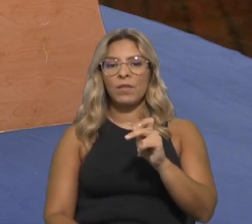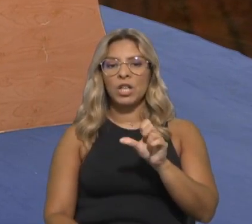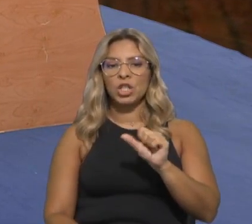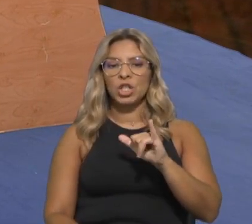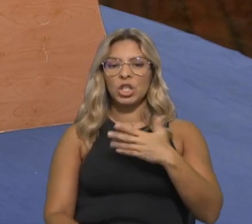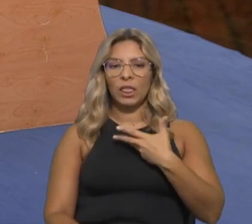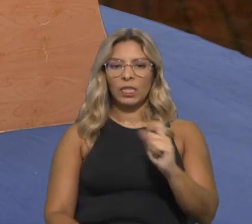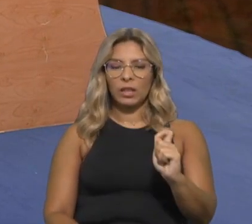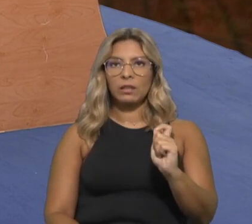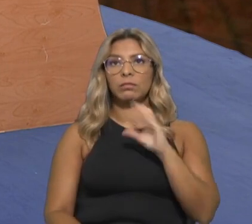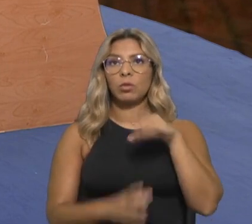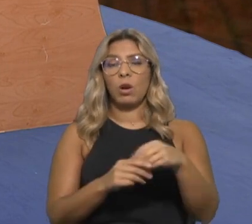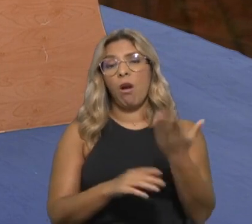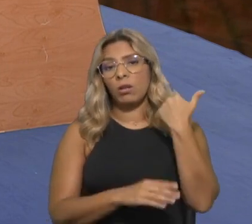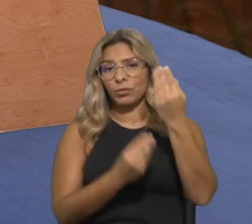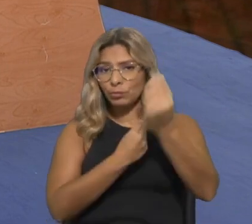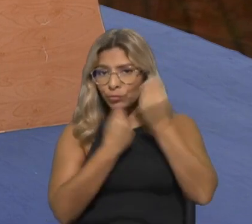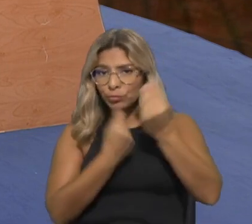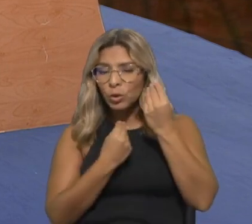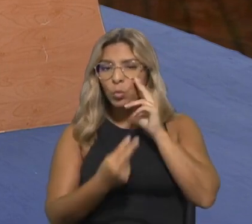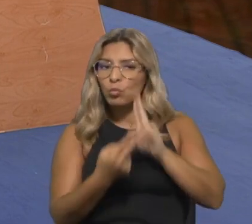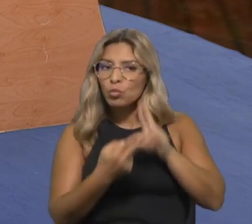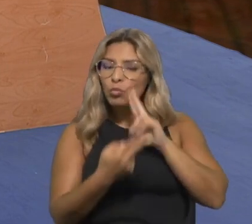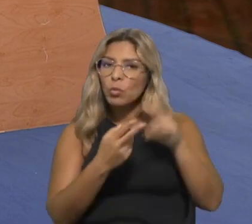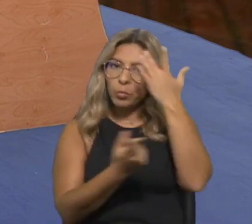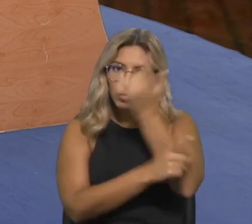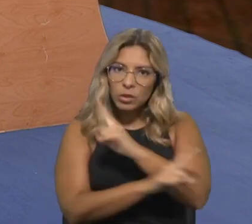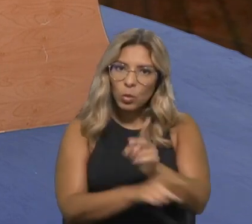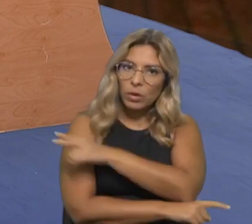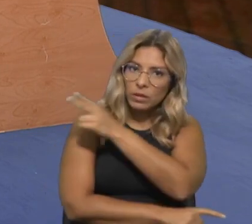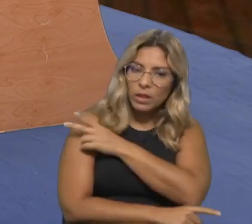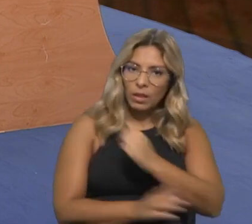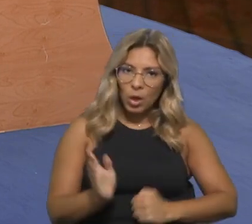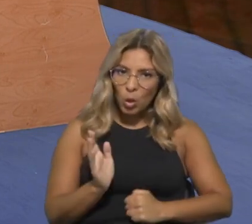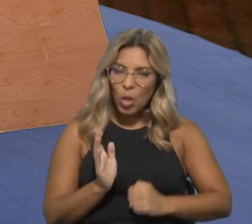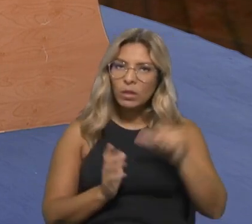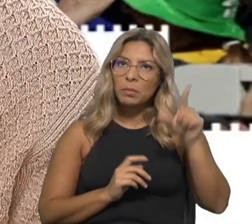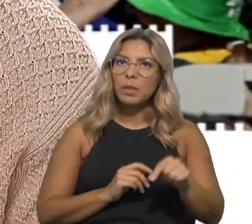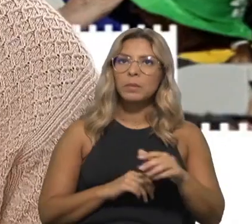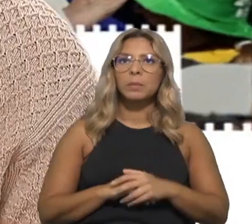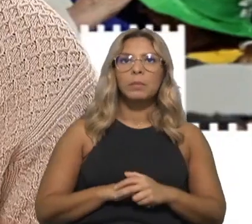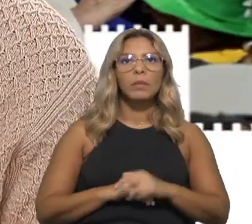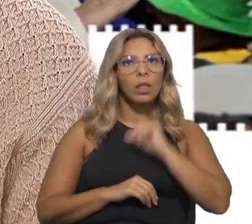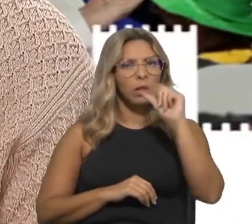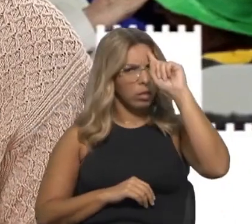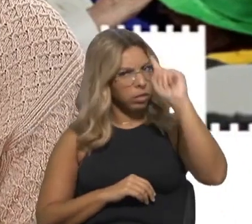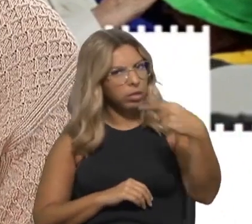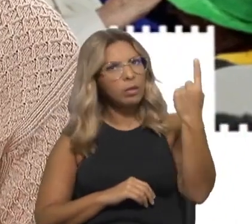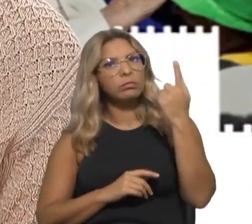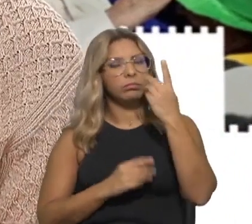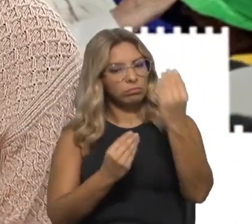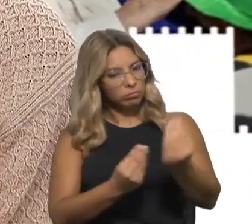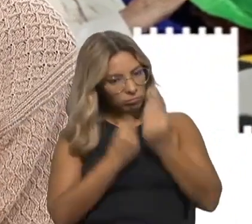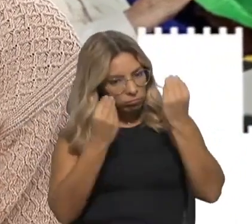extraordinária que eu lá encontrei Aliados aos professores da Universidade Católica que tão sabiamente me